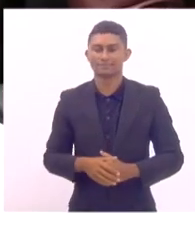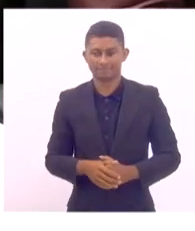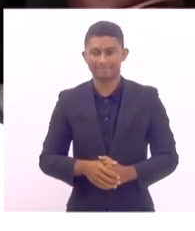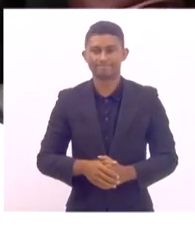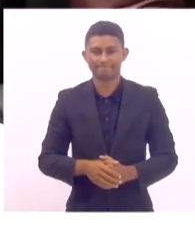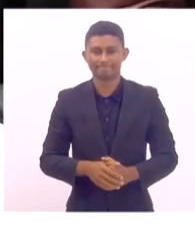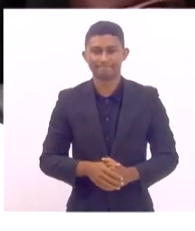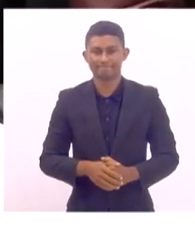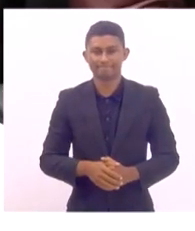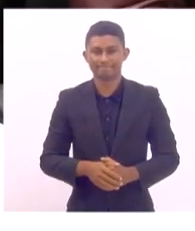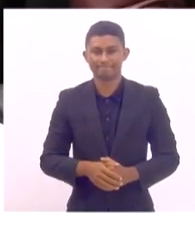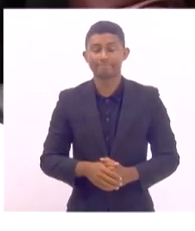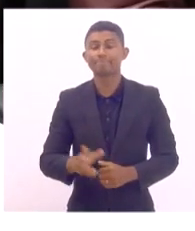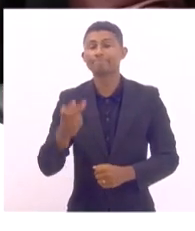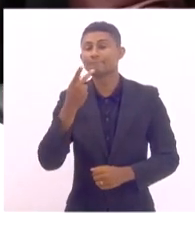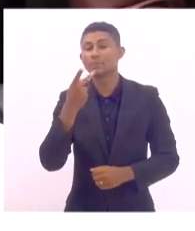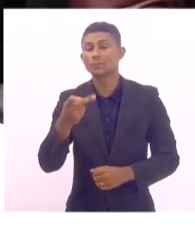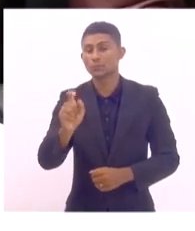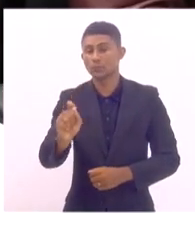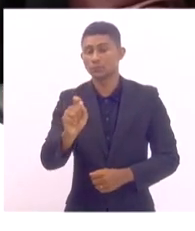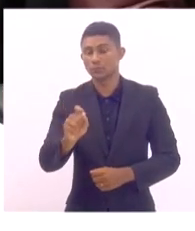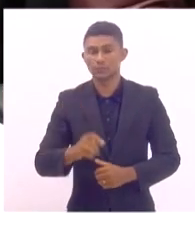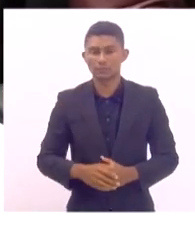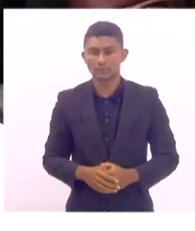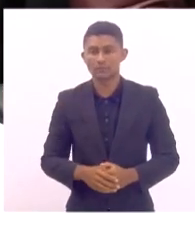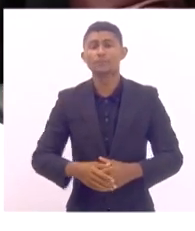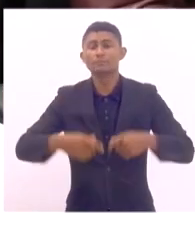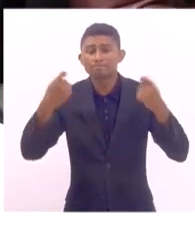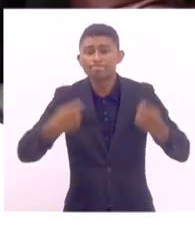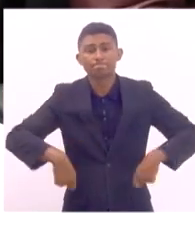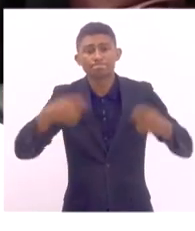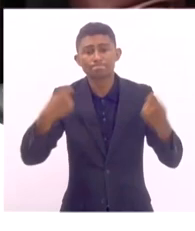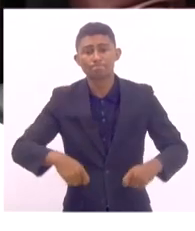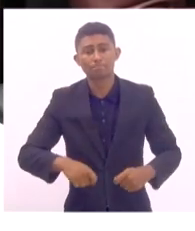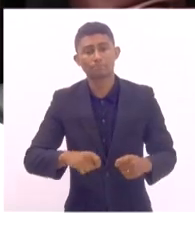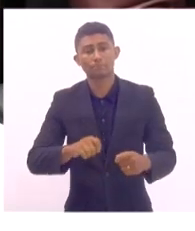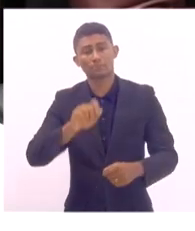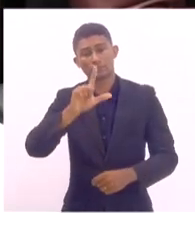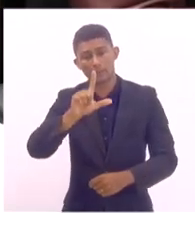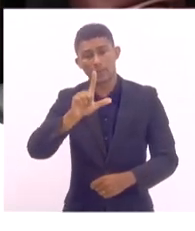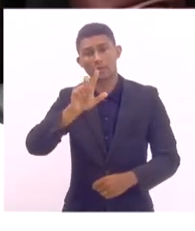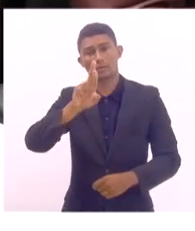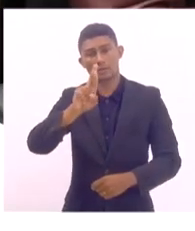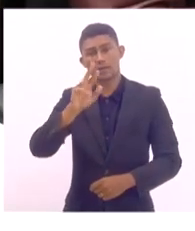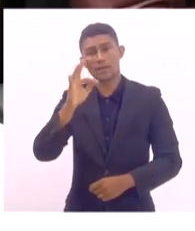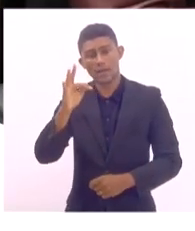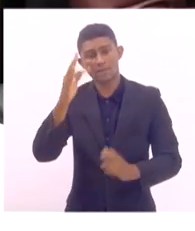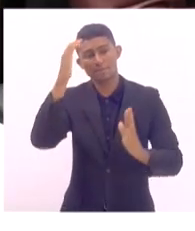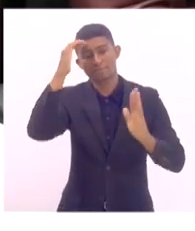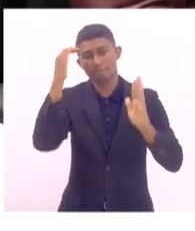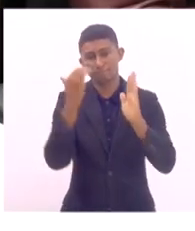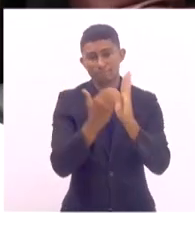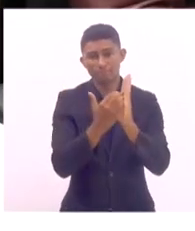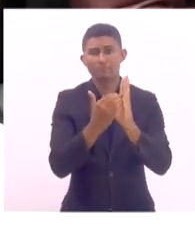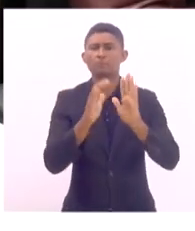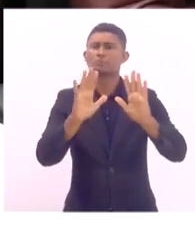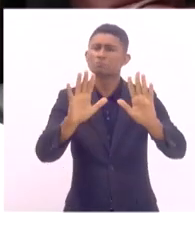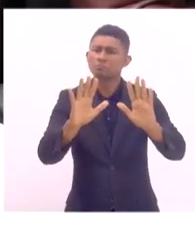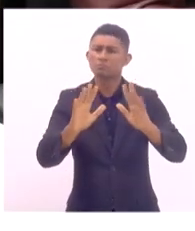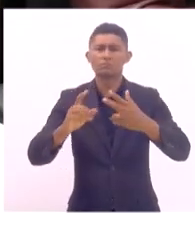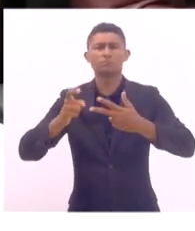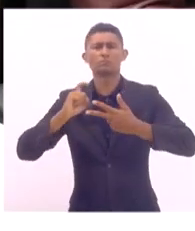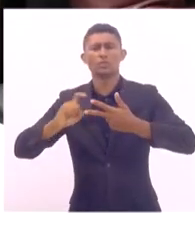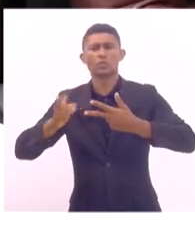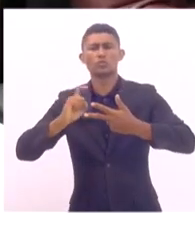caso, e lide que tem que cumprir a LRF dos dois anos seguintes. Os projetos chegam aqui do Executivo